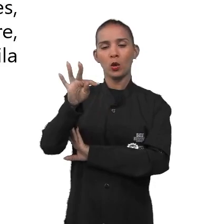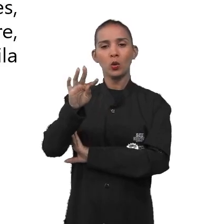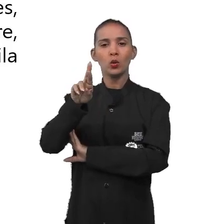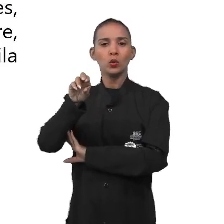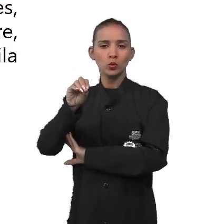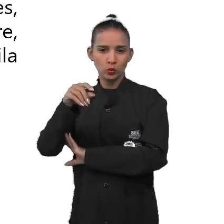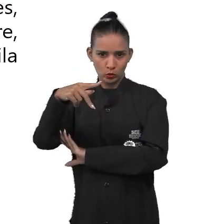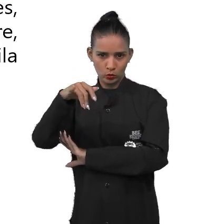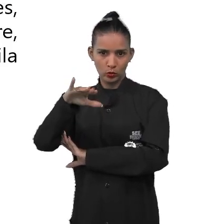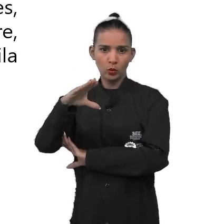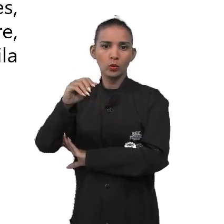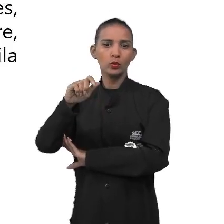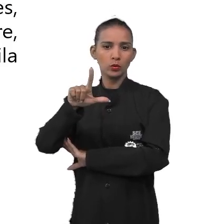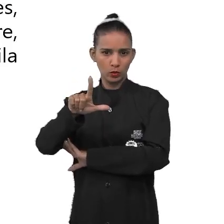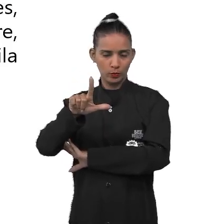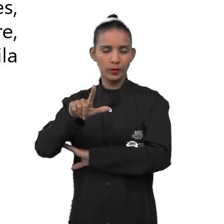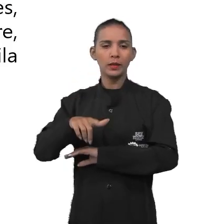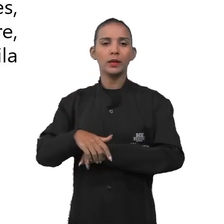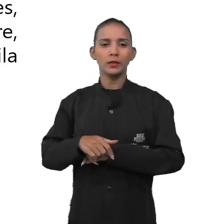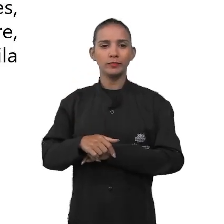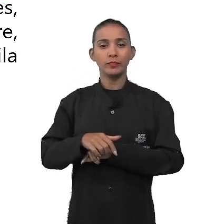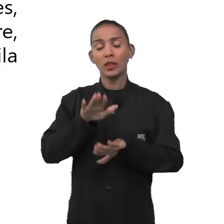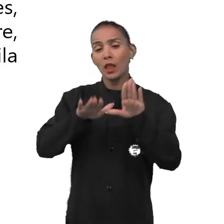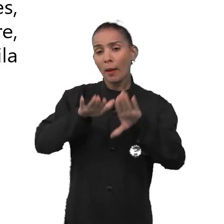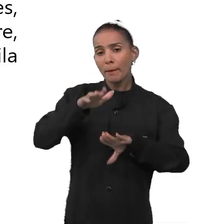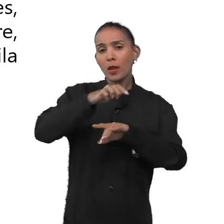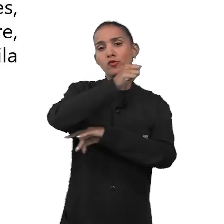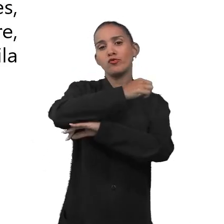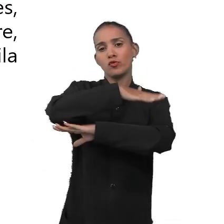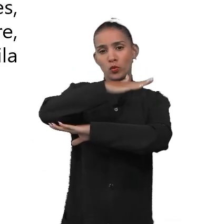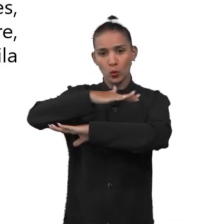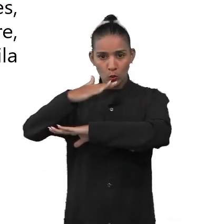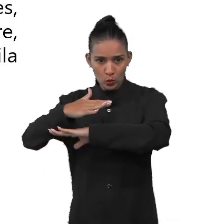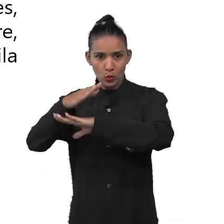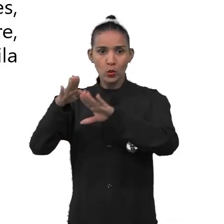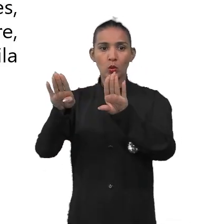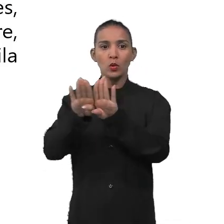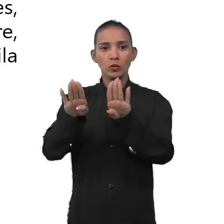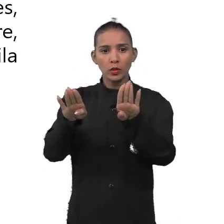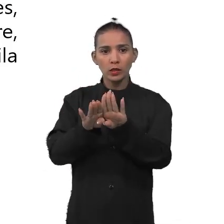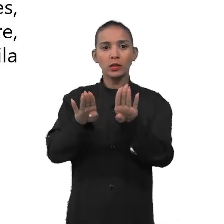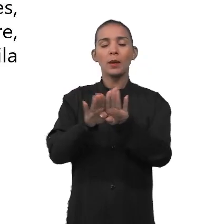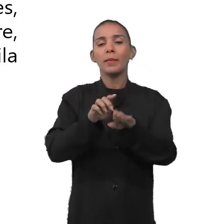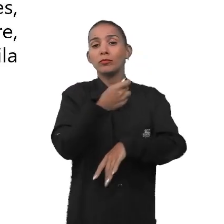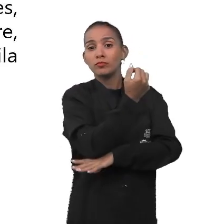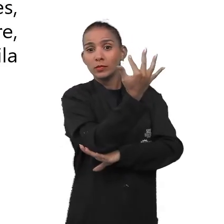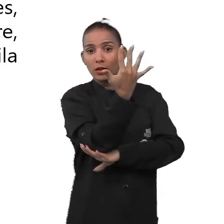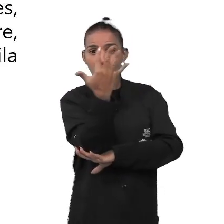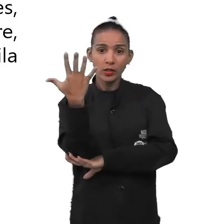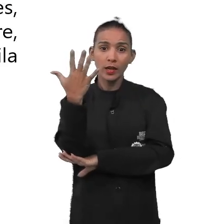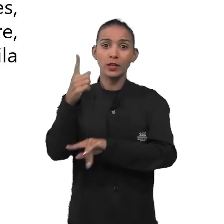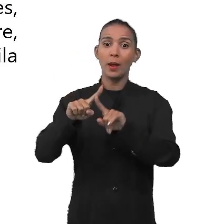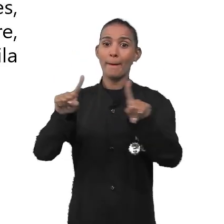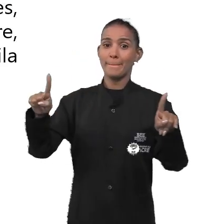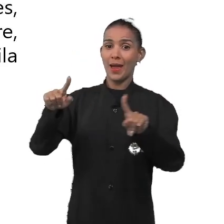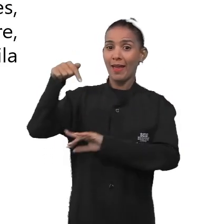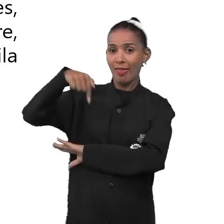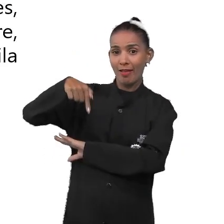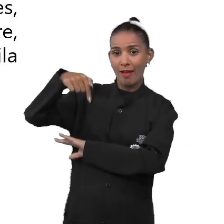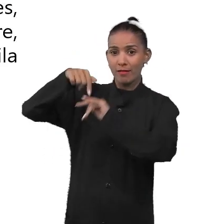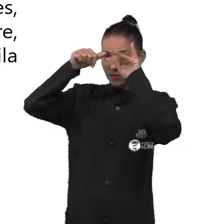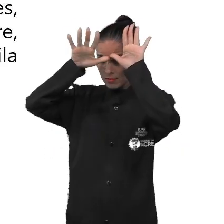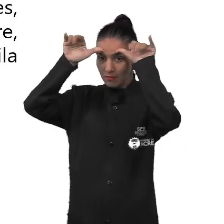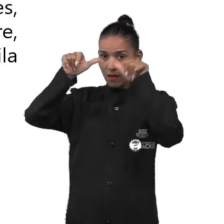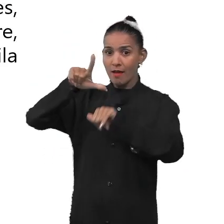solo e do tipo de relevo, tá? Lembrando que no Acre predomina um tipo de floresta que nós chamamos e